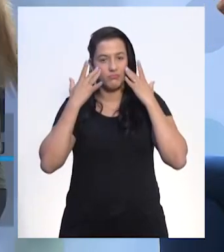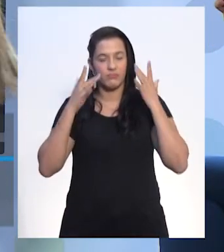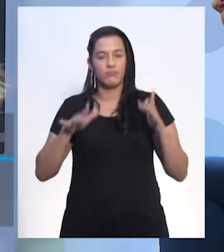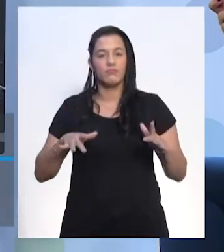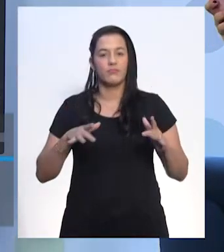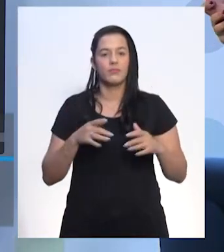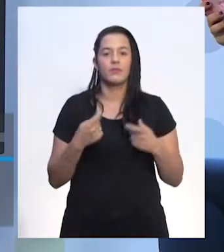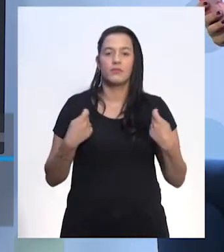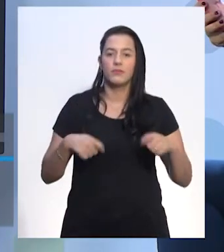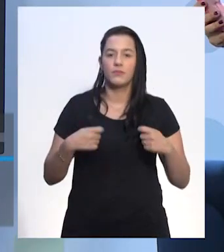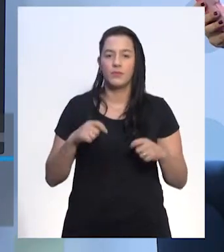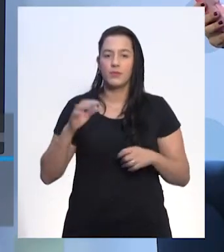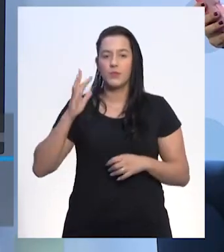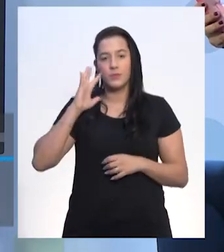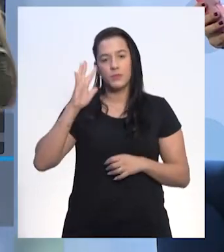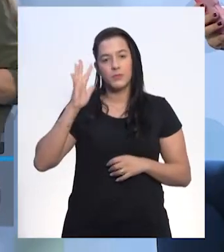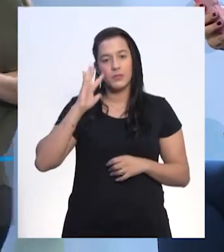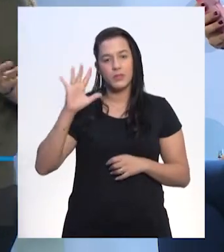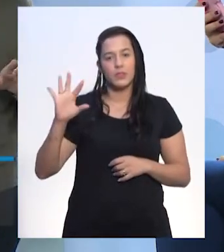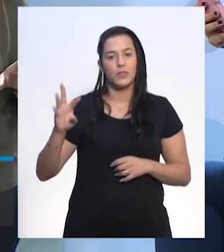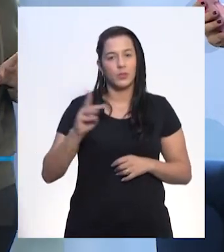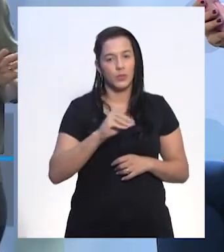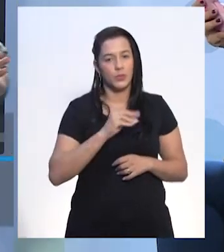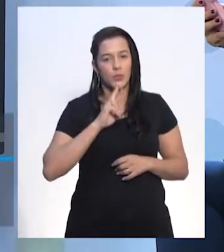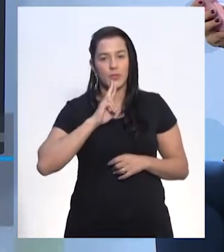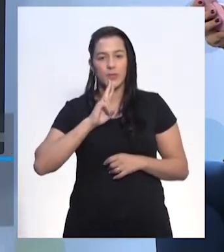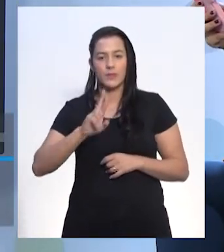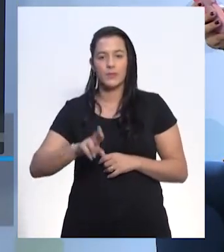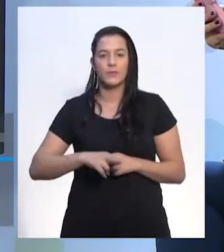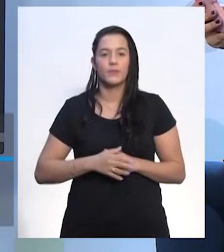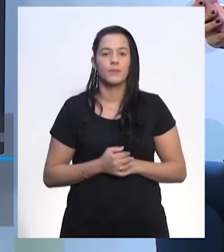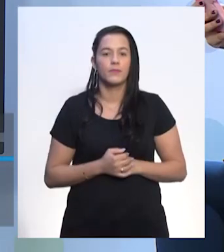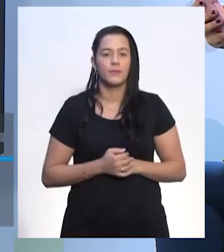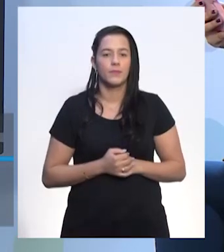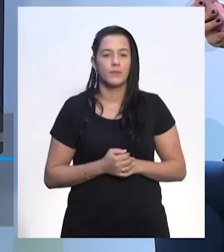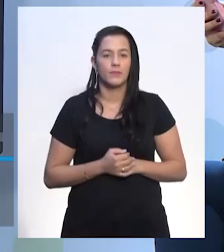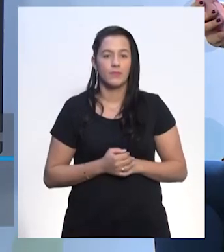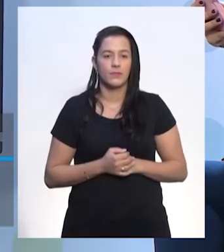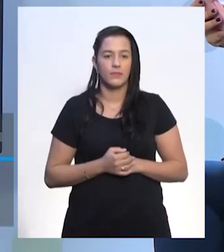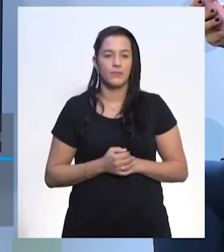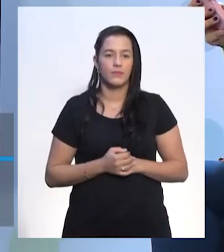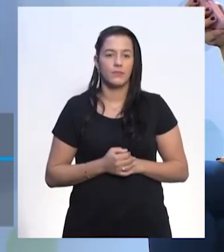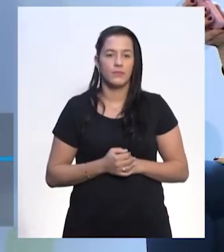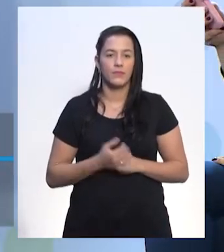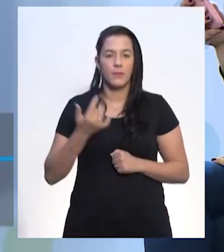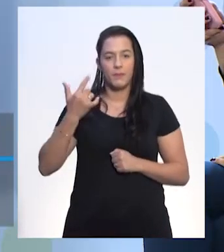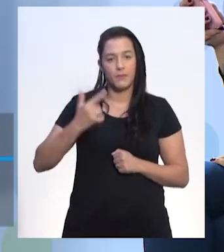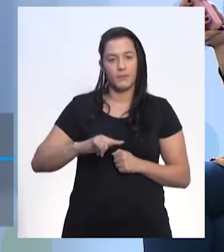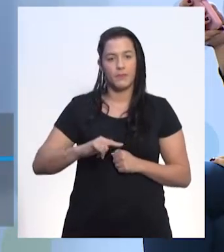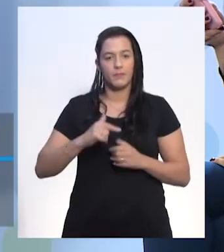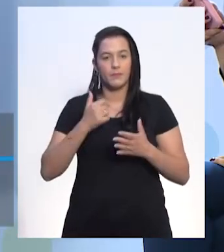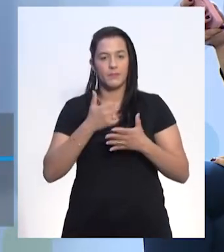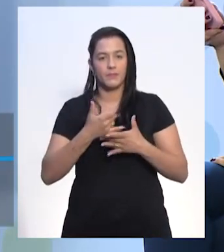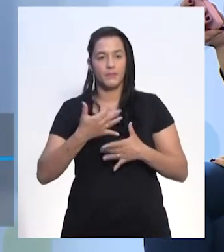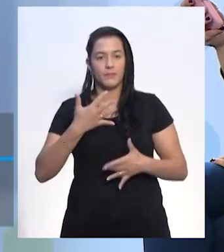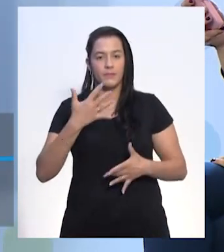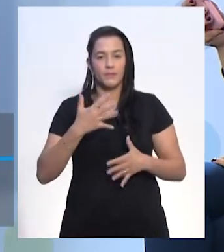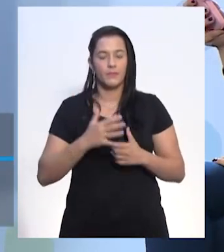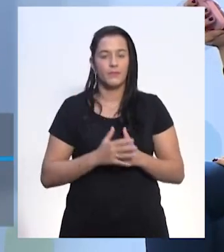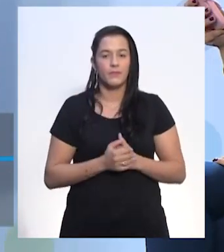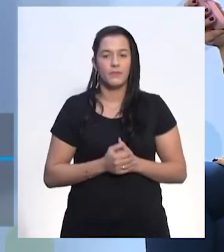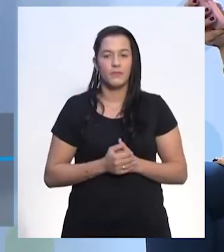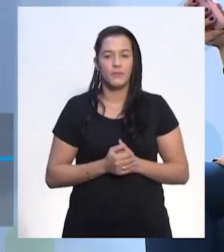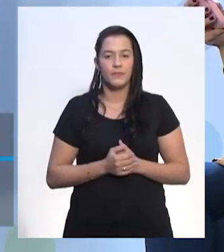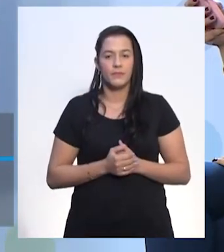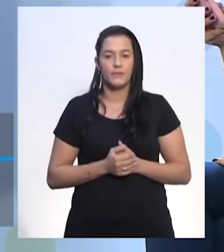né? Então, a gente tem que pensar em todas as possibilidades de resposta. Tem mais, Ju? Preciso de mais 2 para a gente completar essa nossa tabela, para a gente Eu tô tentando ver ir para